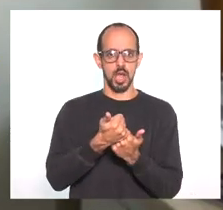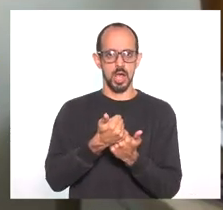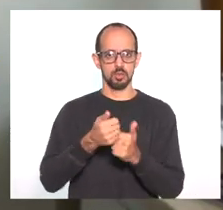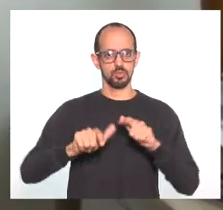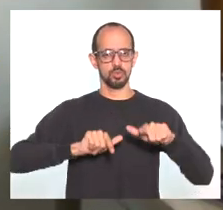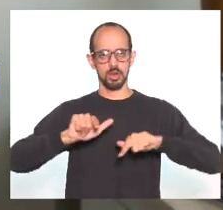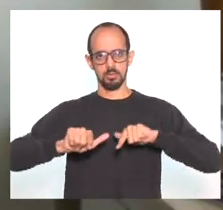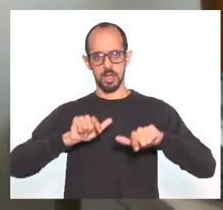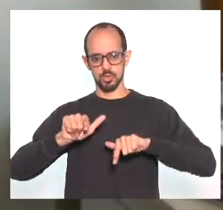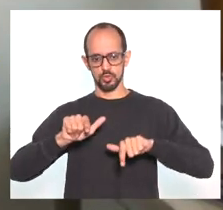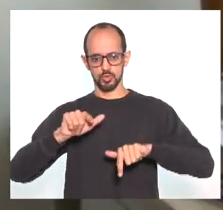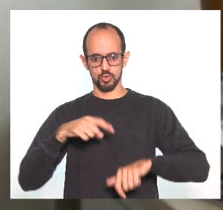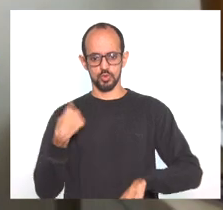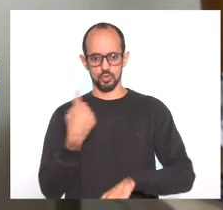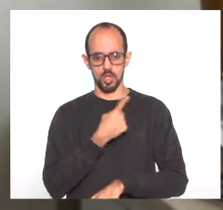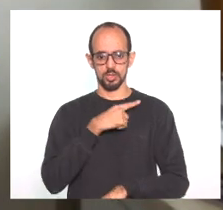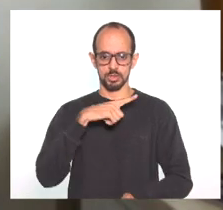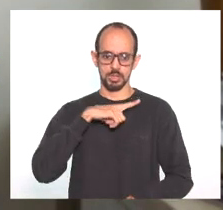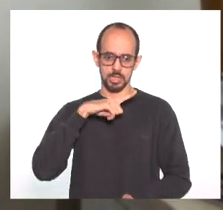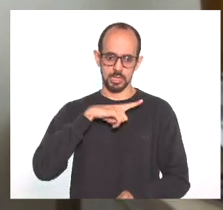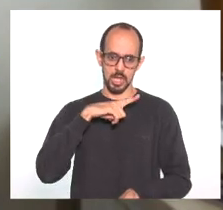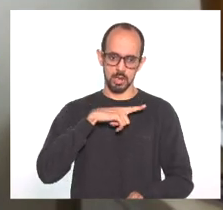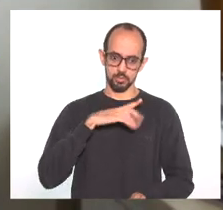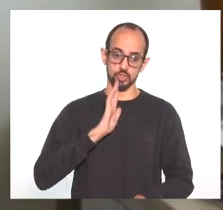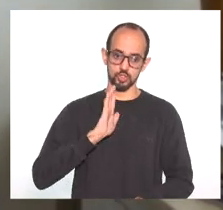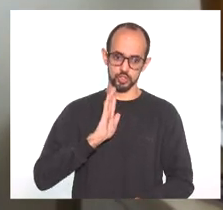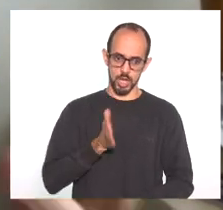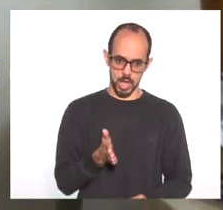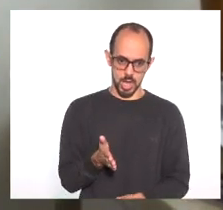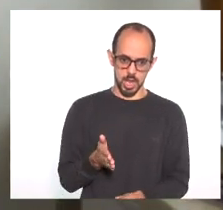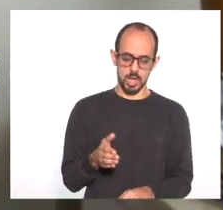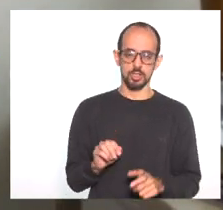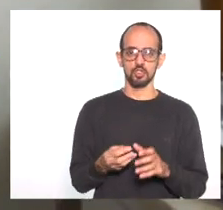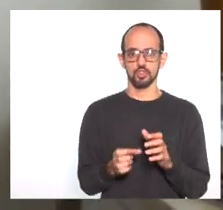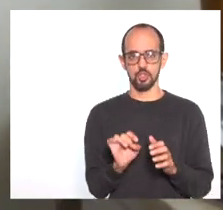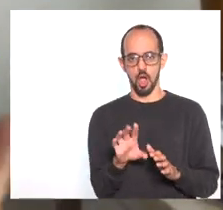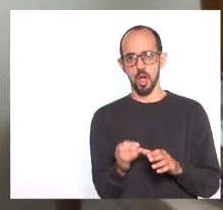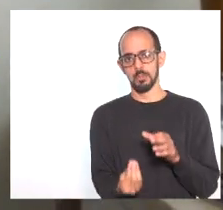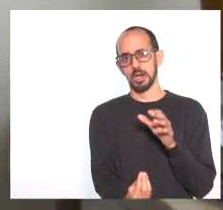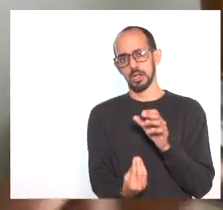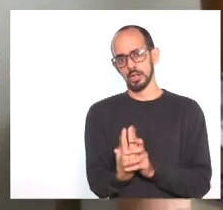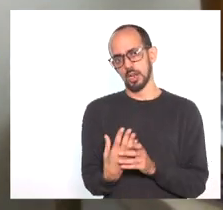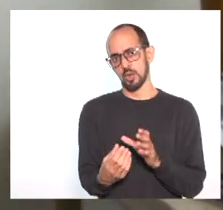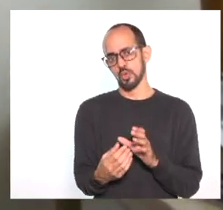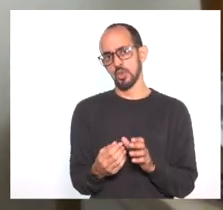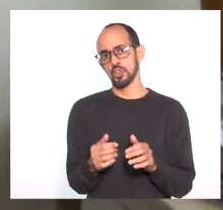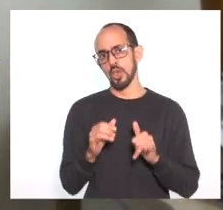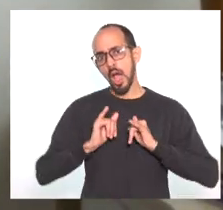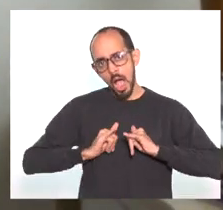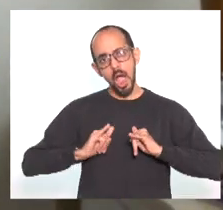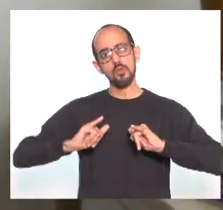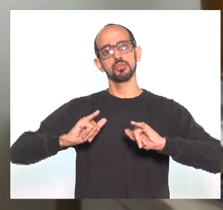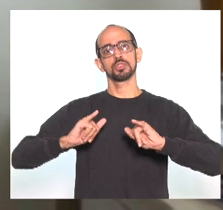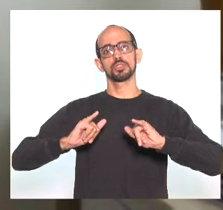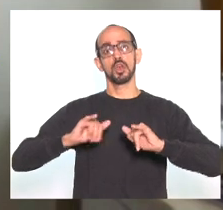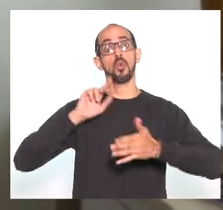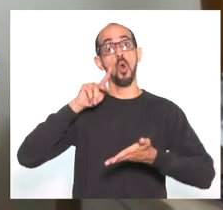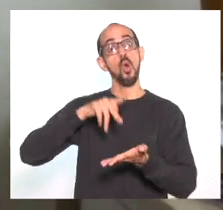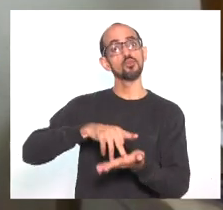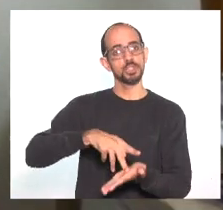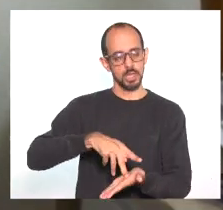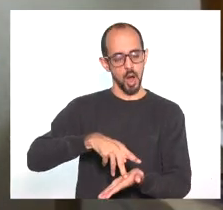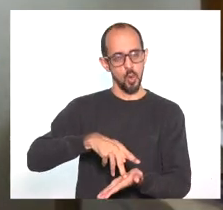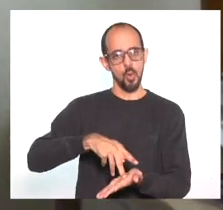estamos, já está à nossa disposição, nós só estamos oficiando para formalizar que está à nossa disposição, o